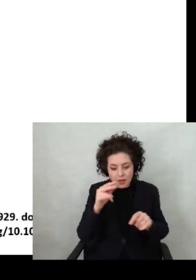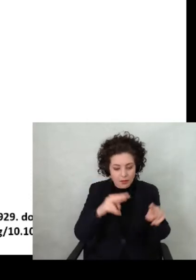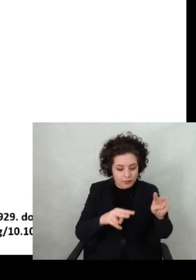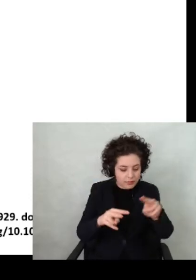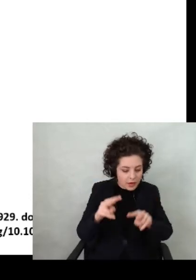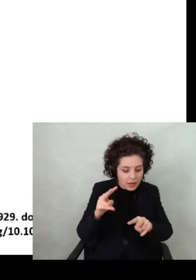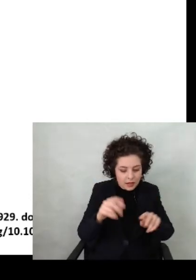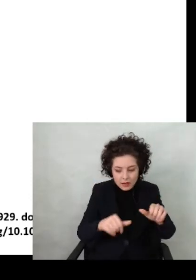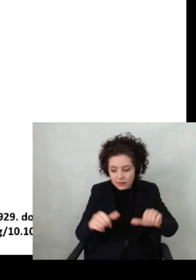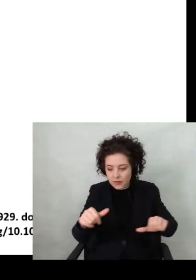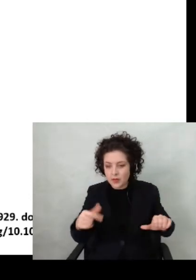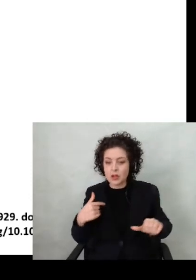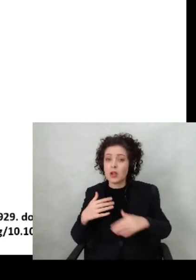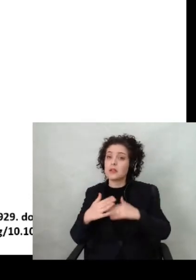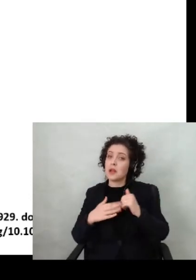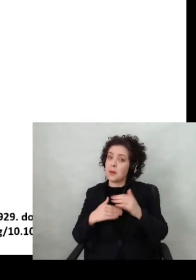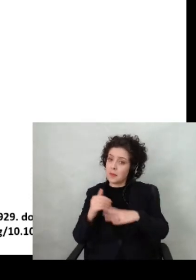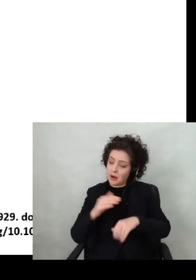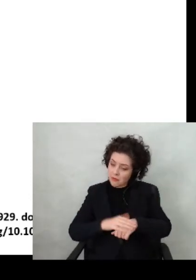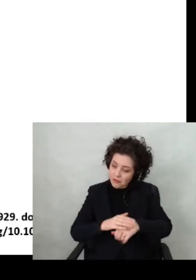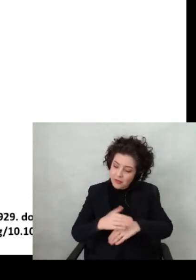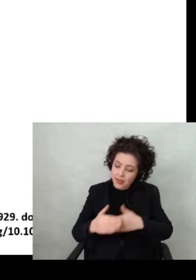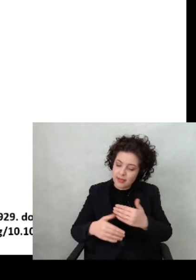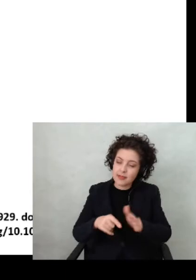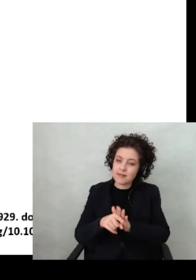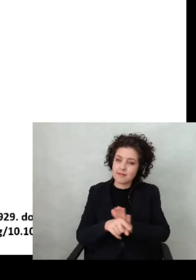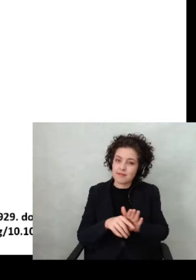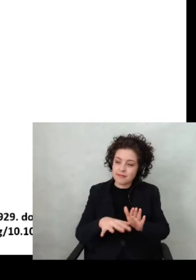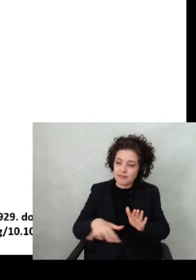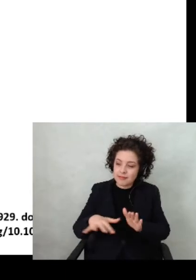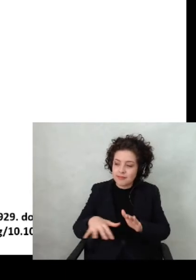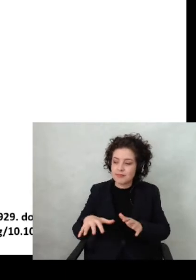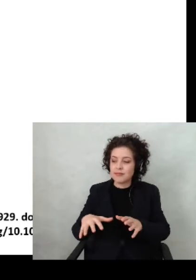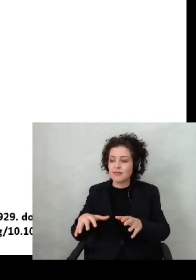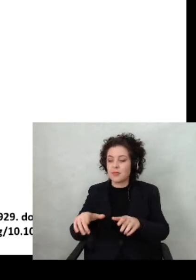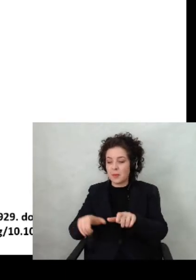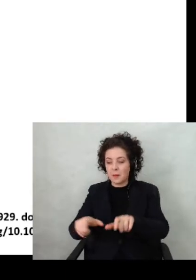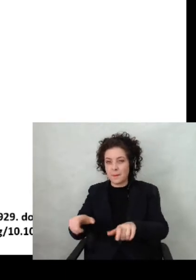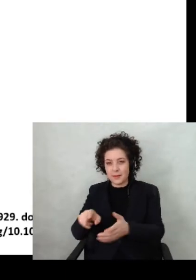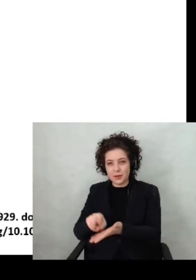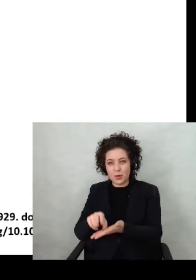na prática, no dia a dia, no segmento dos pacientes. Outra